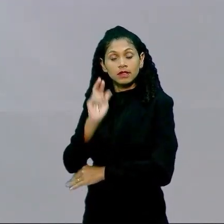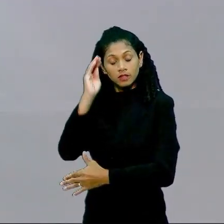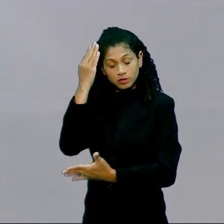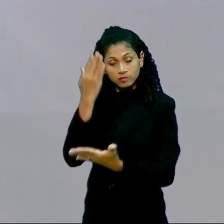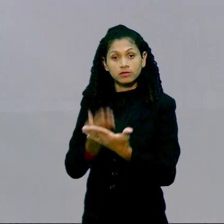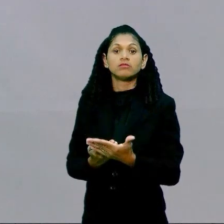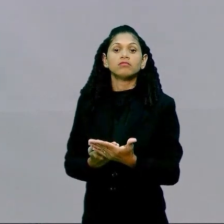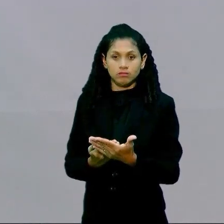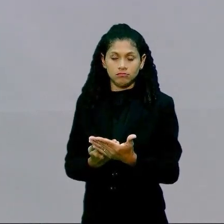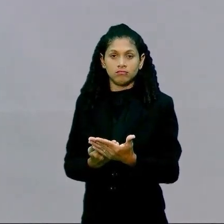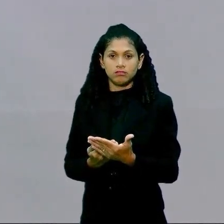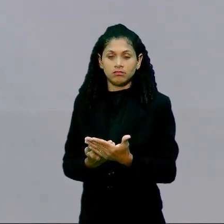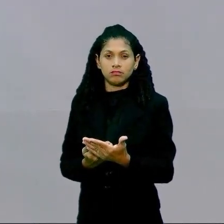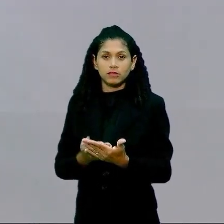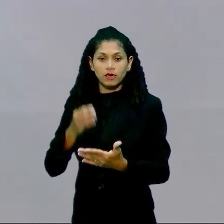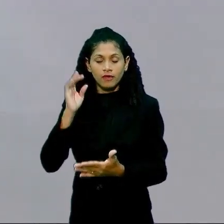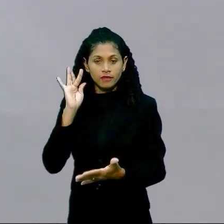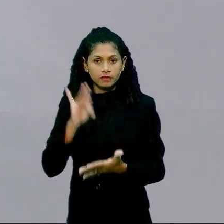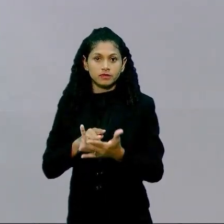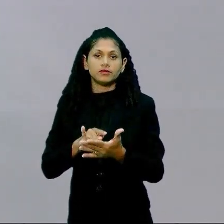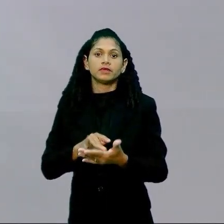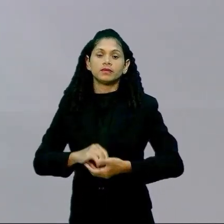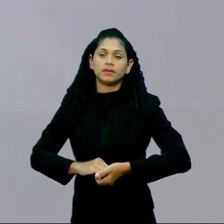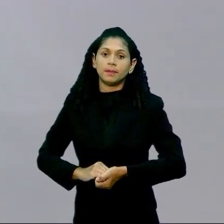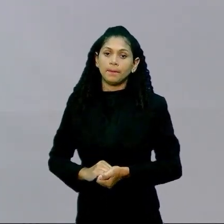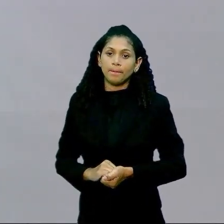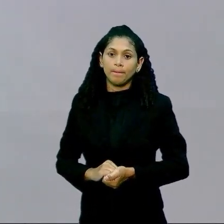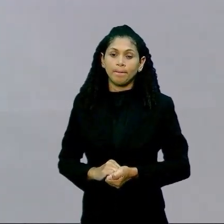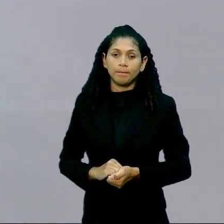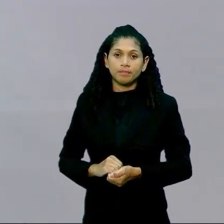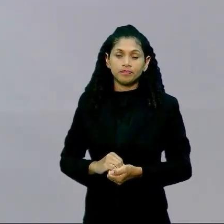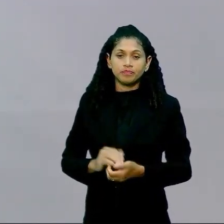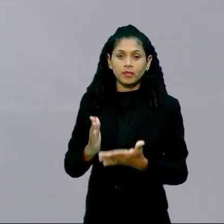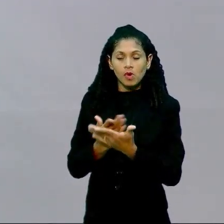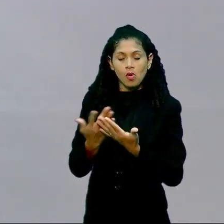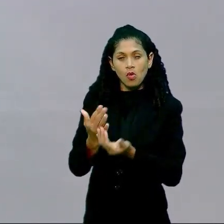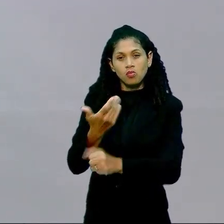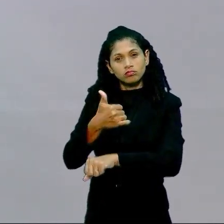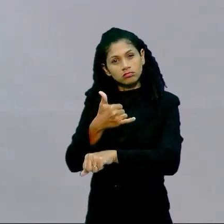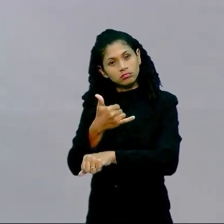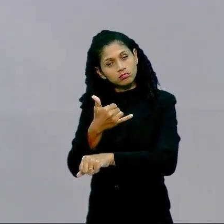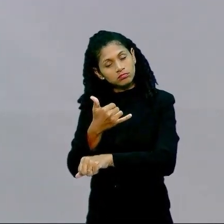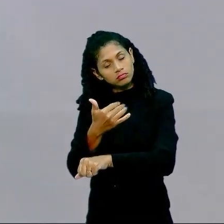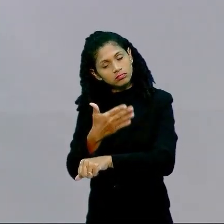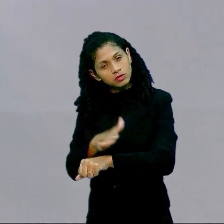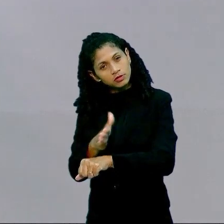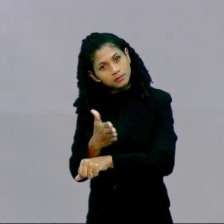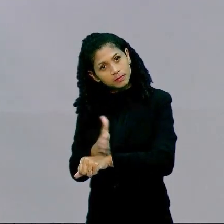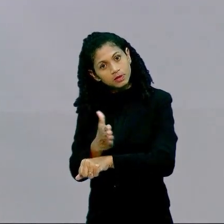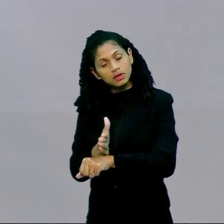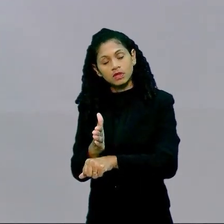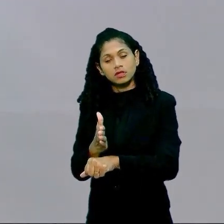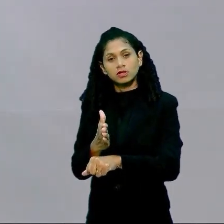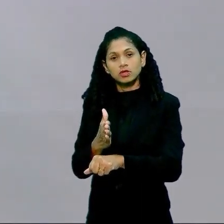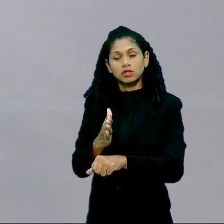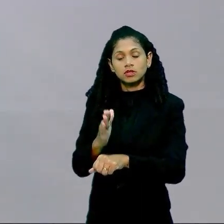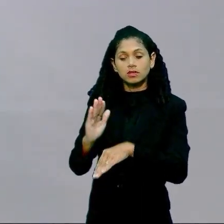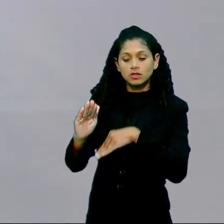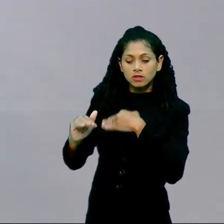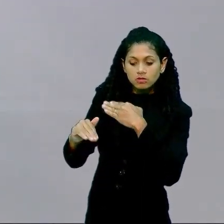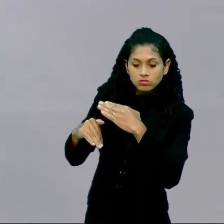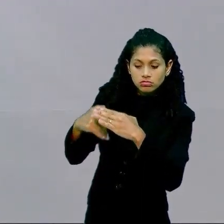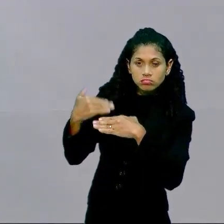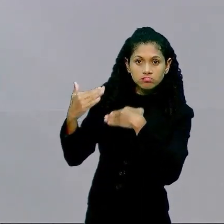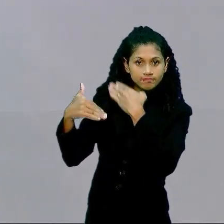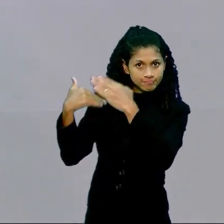jogos e brincadeiras. Vejam que algumas dinâmicas, algumas práticas, elas estão sendo adaptadas, elas estão sendo aprimoradas. Posteriormente, a gente vai dar uma